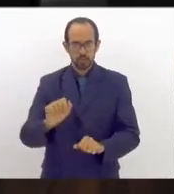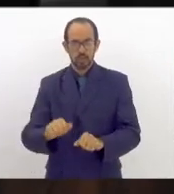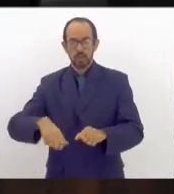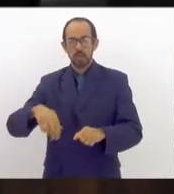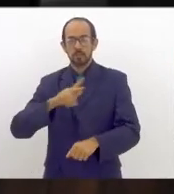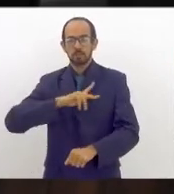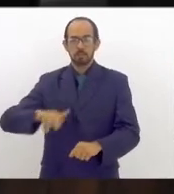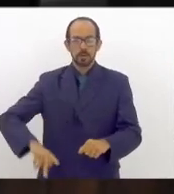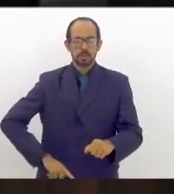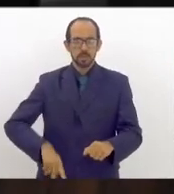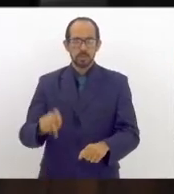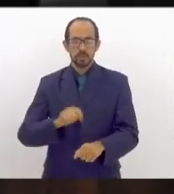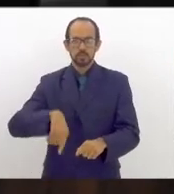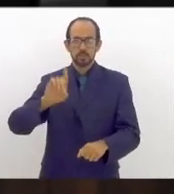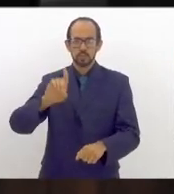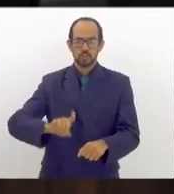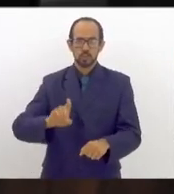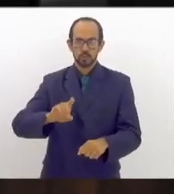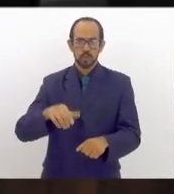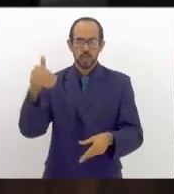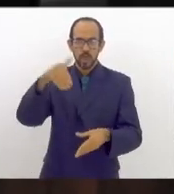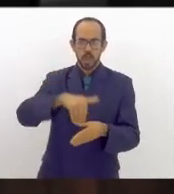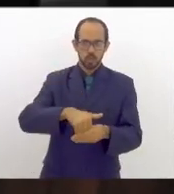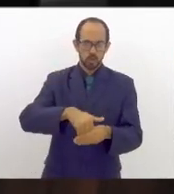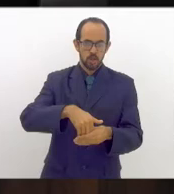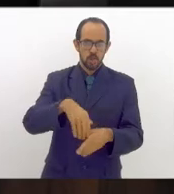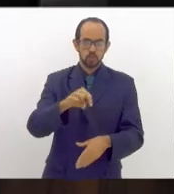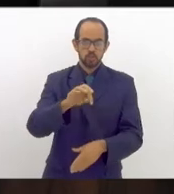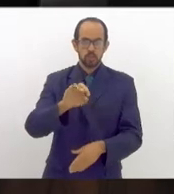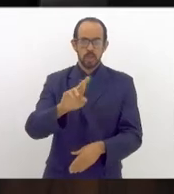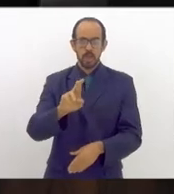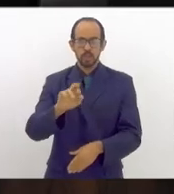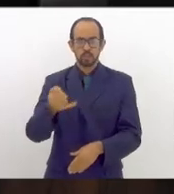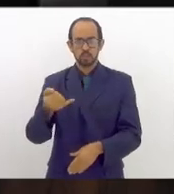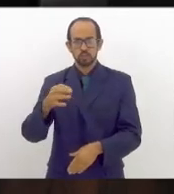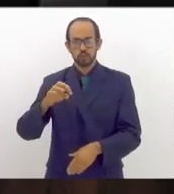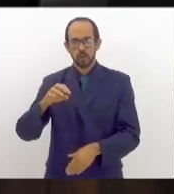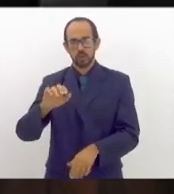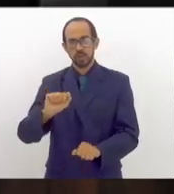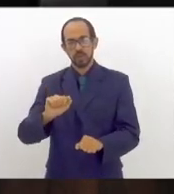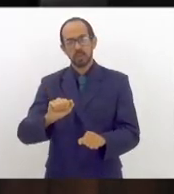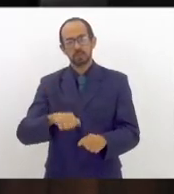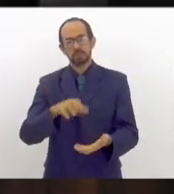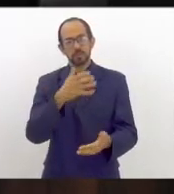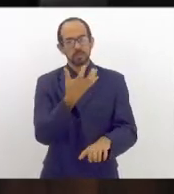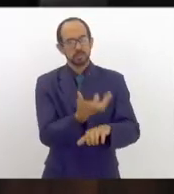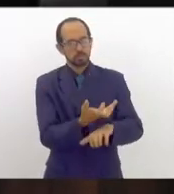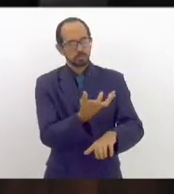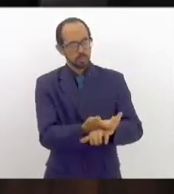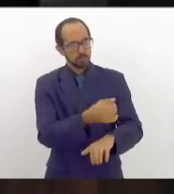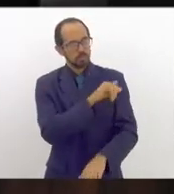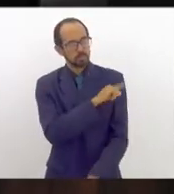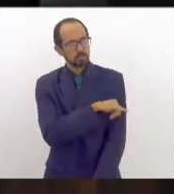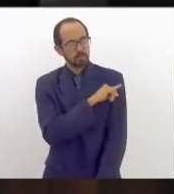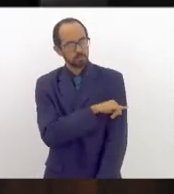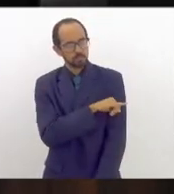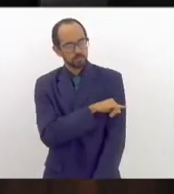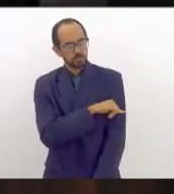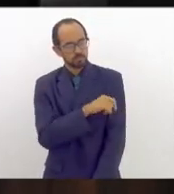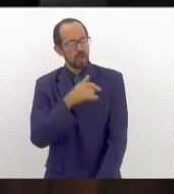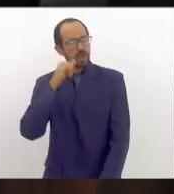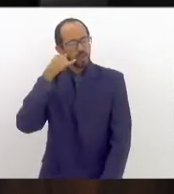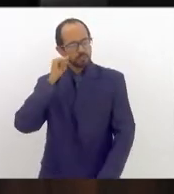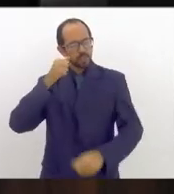Eleitoral da OAB RJ é membro do tribunal de ética e disciplina da OAB Rio de Janeiro para não me alongar